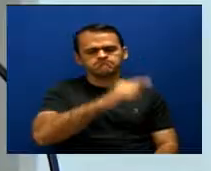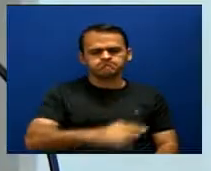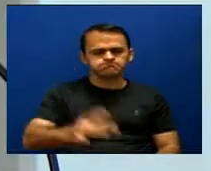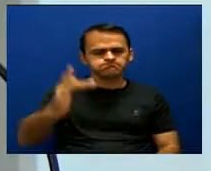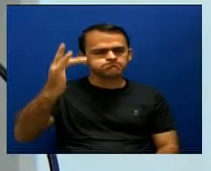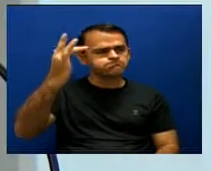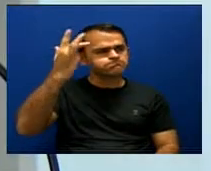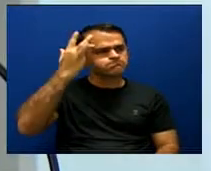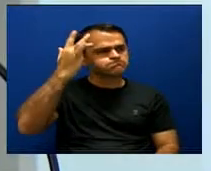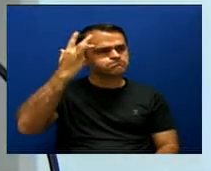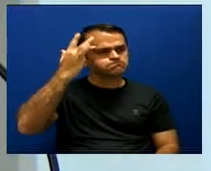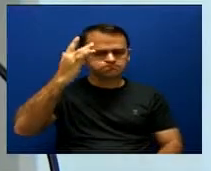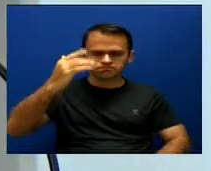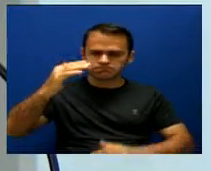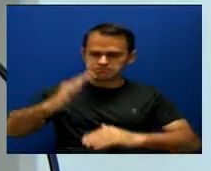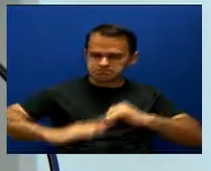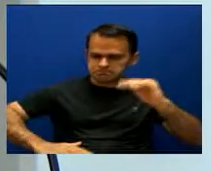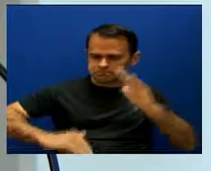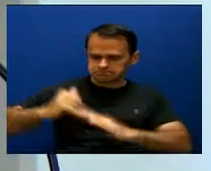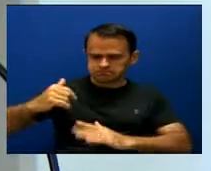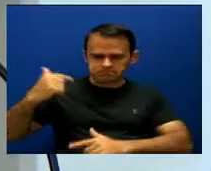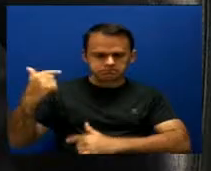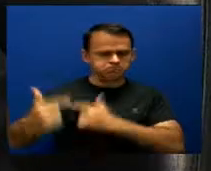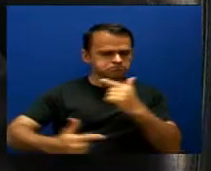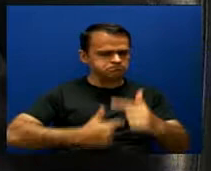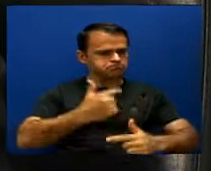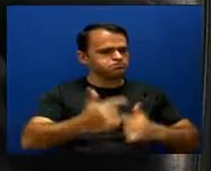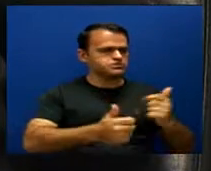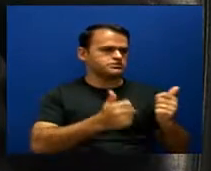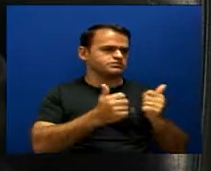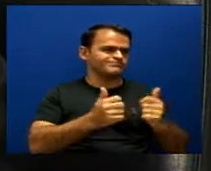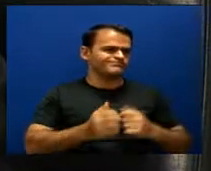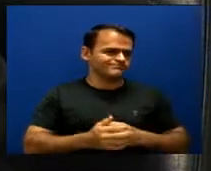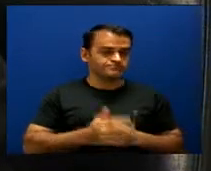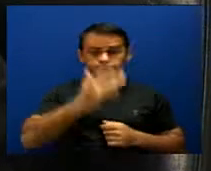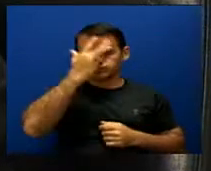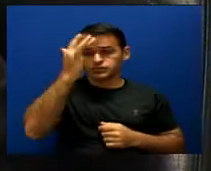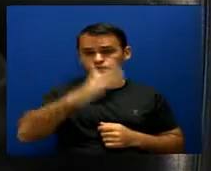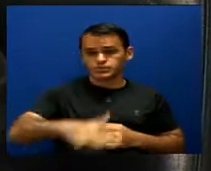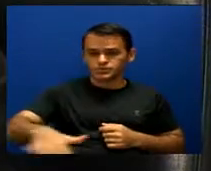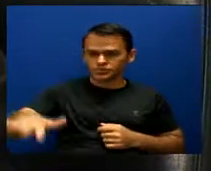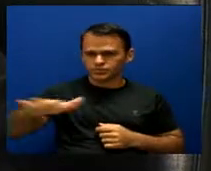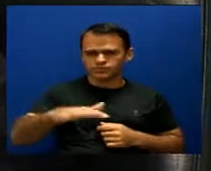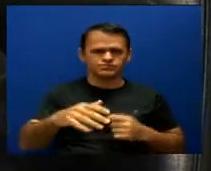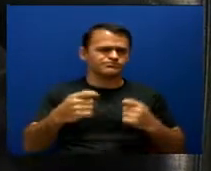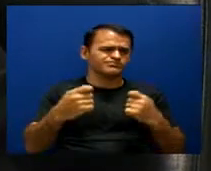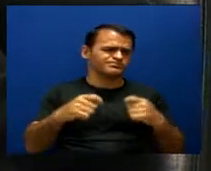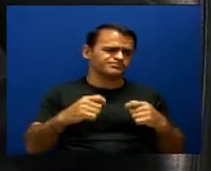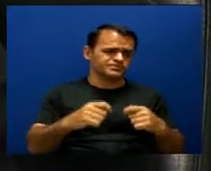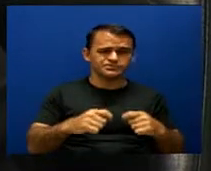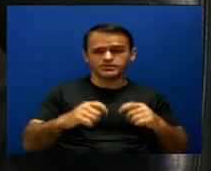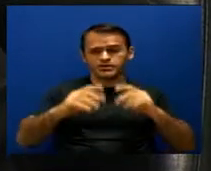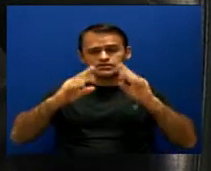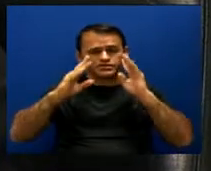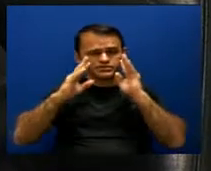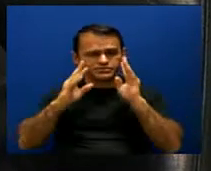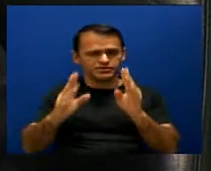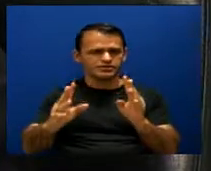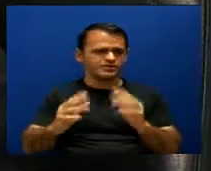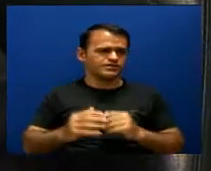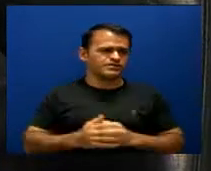os trabalhos, porque a população precisa muito de atenção na área da saúde. A população tem